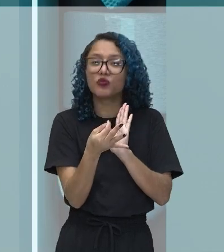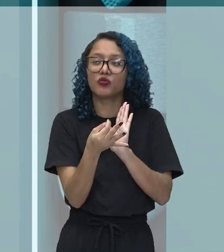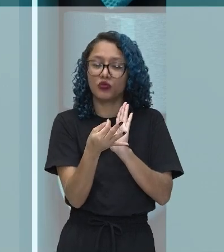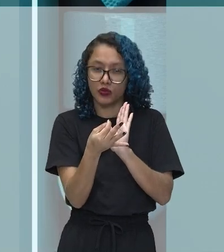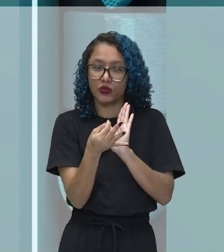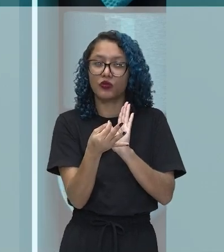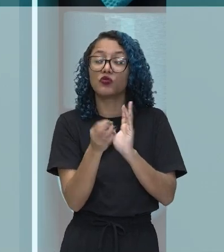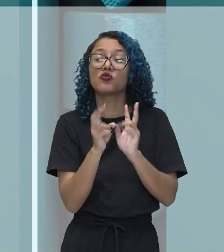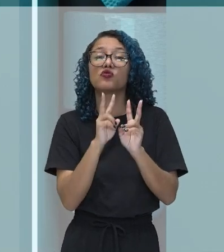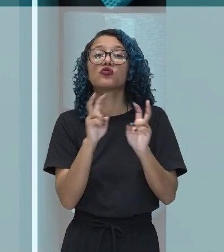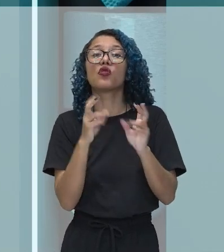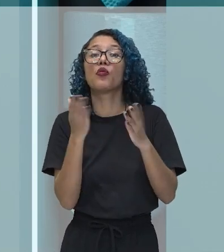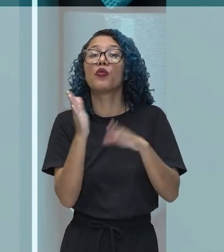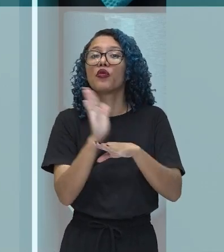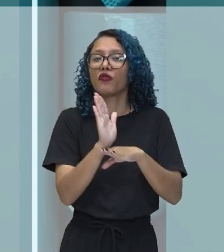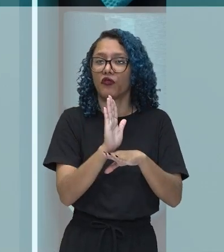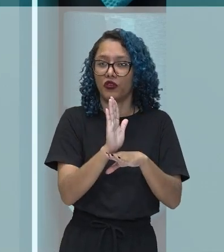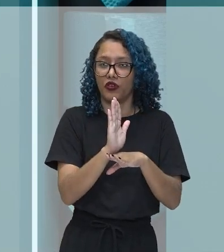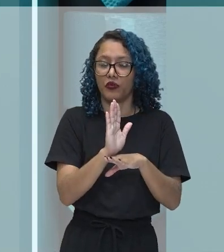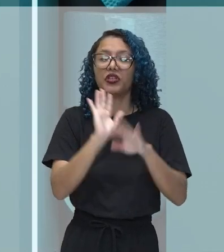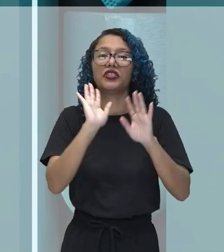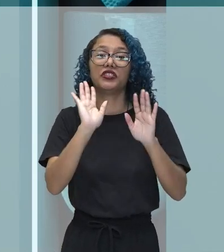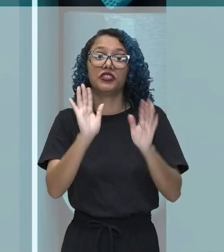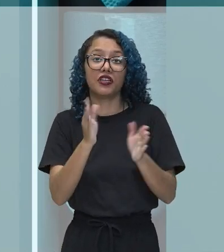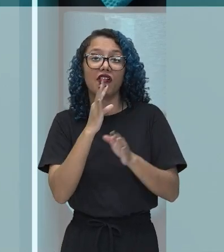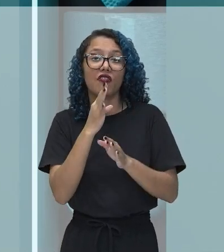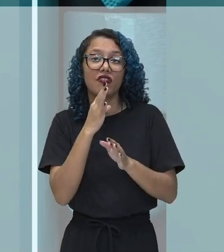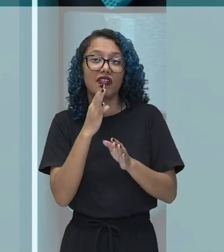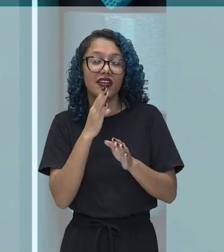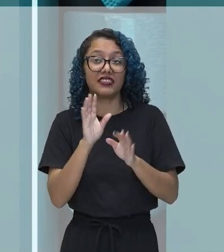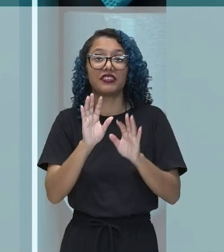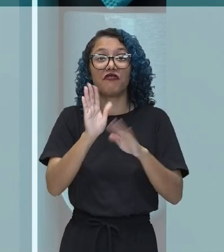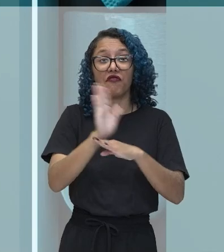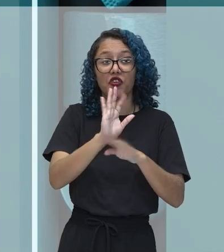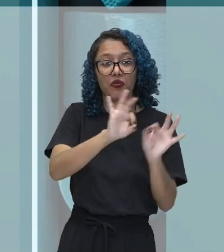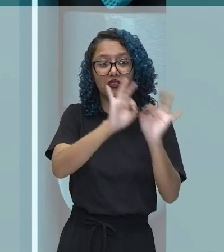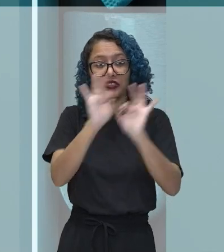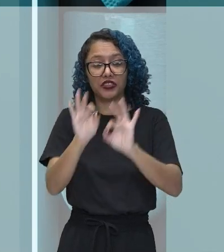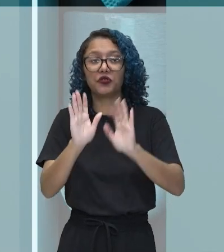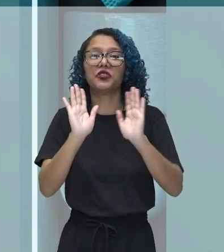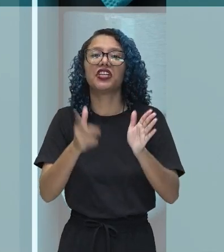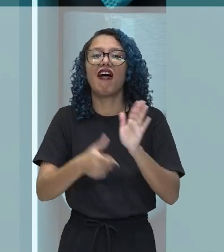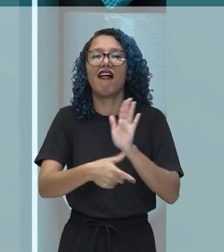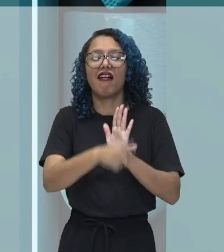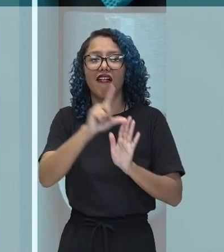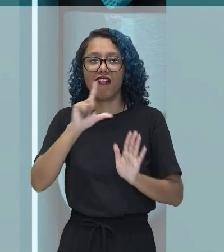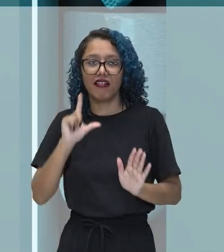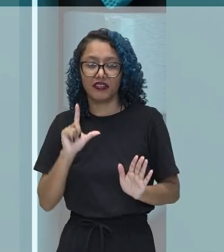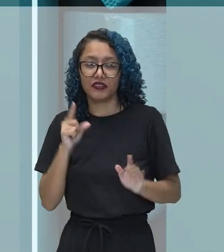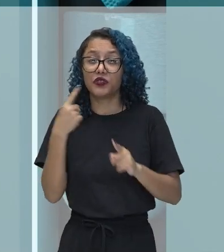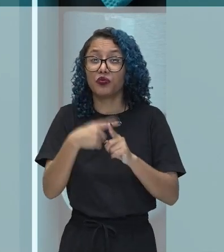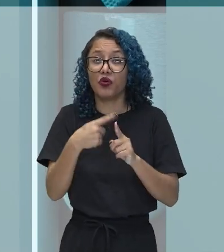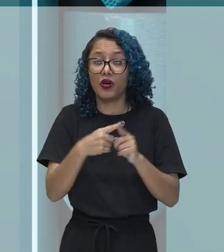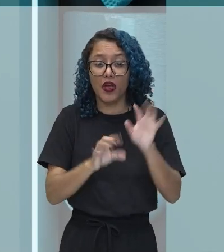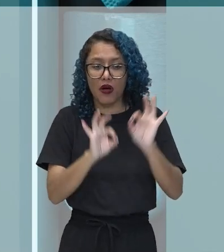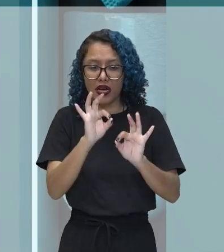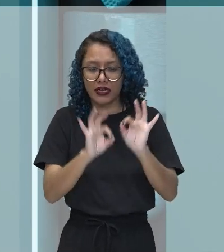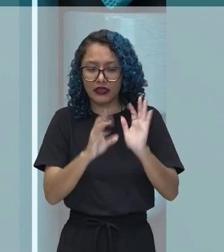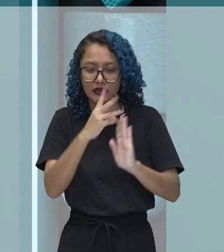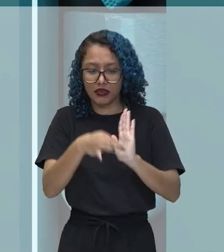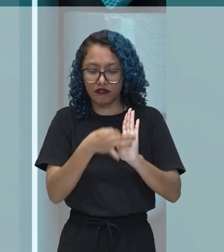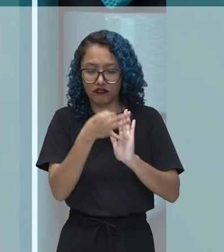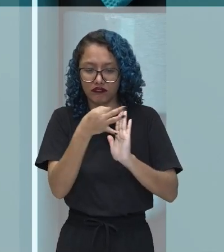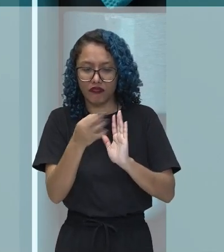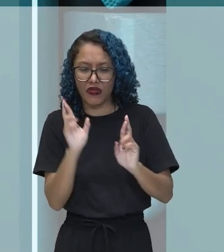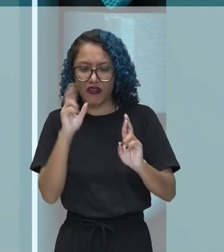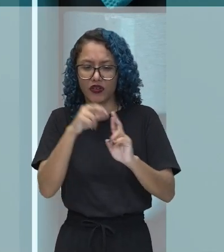a respeito, ele já tendo um conhecimento prévio do produto, né? Não tem como você fazer uma resenha de um produto cultural se